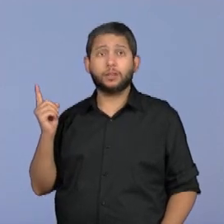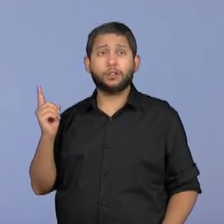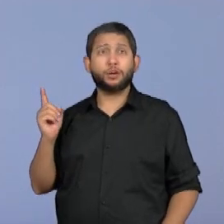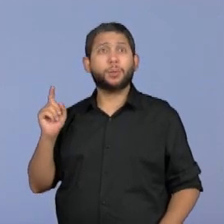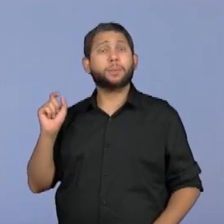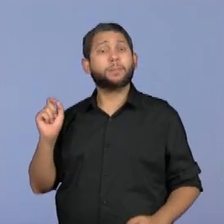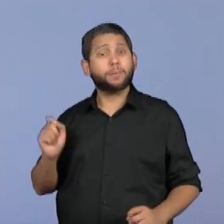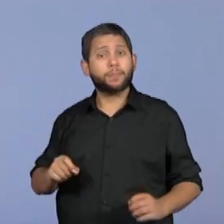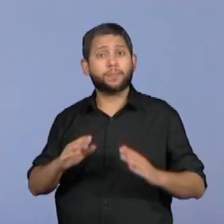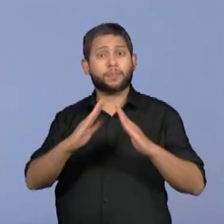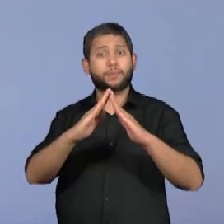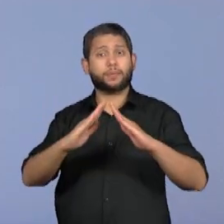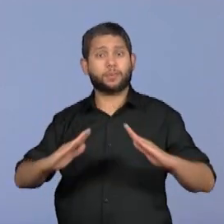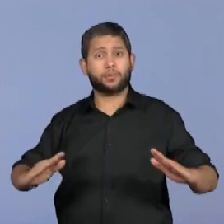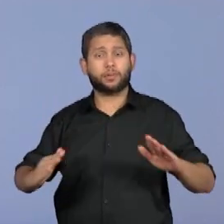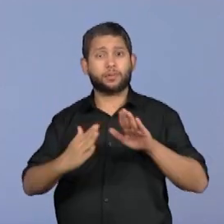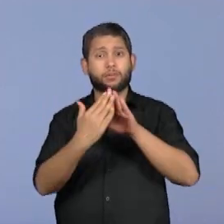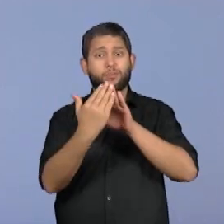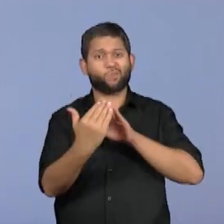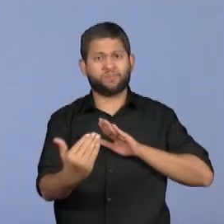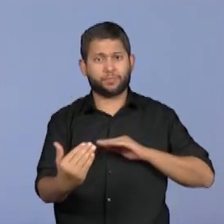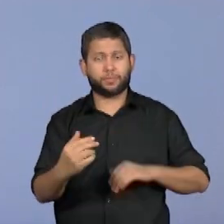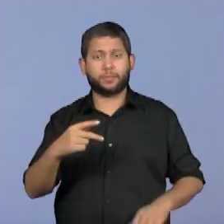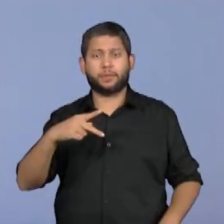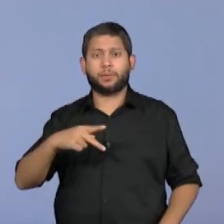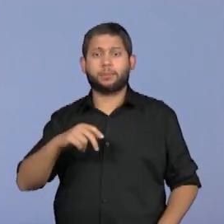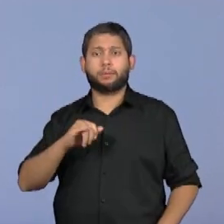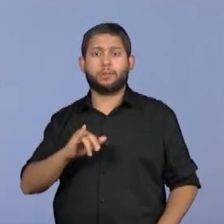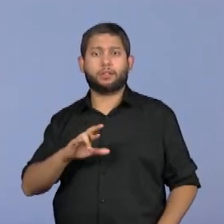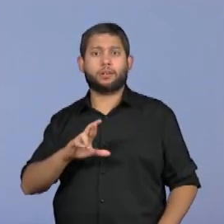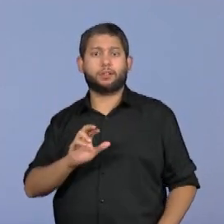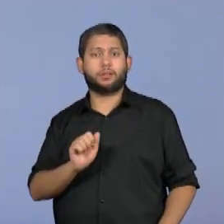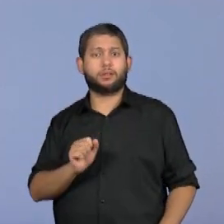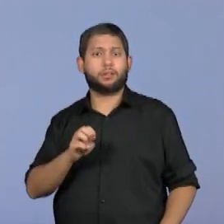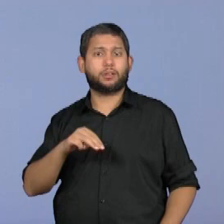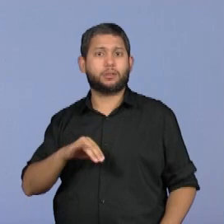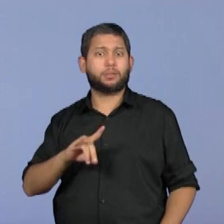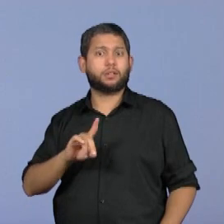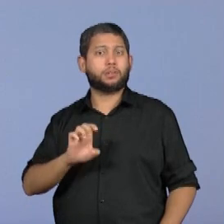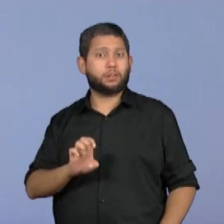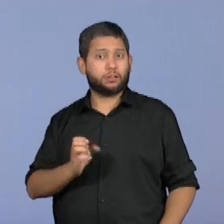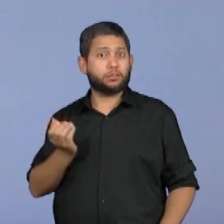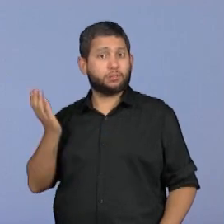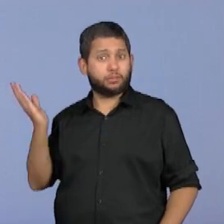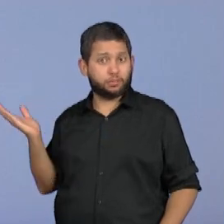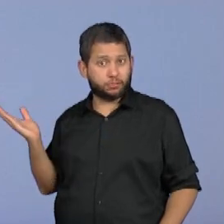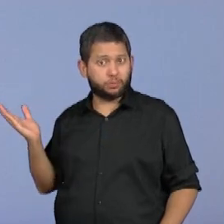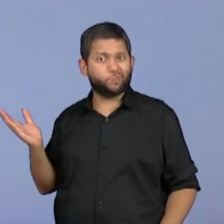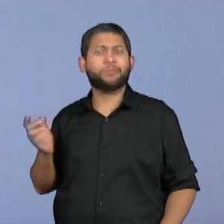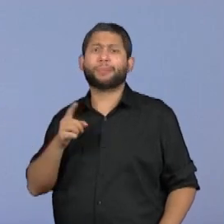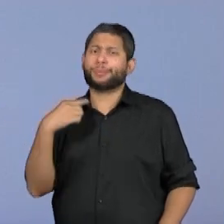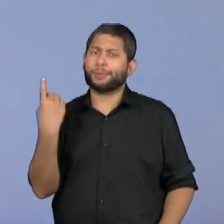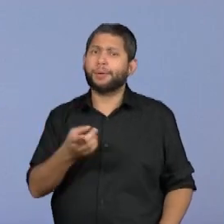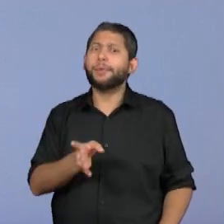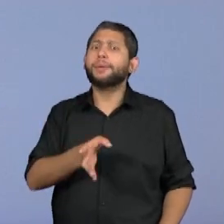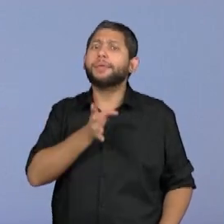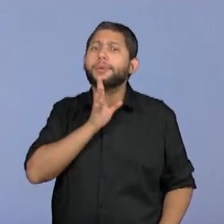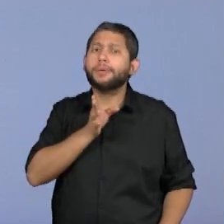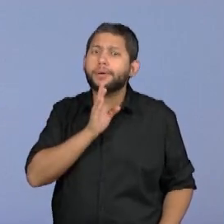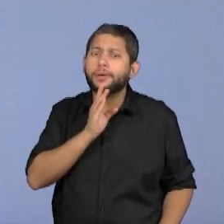um sólido geométrico de pirâmide, é a pirâmide, muito